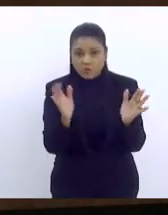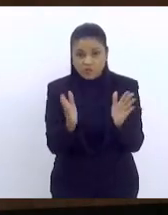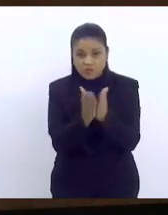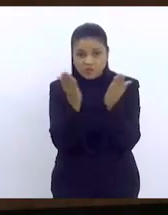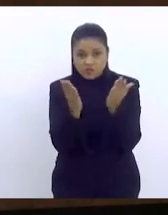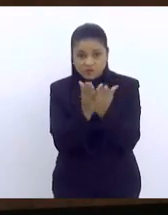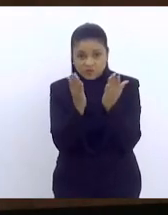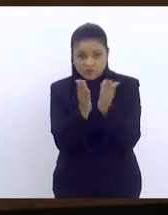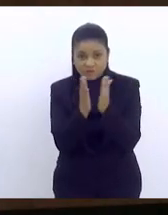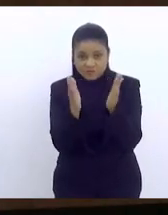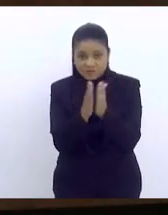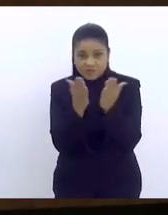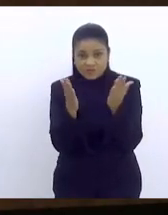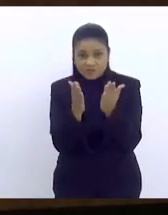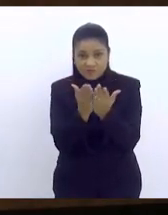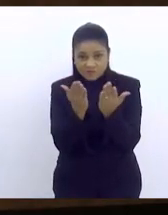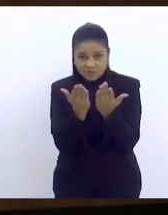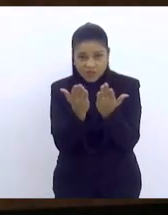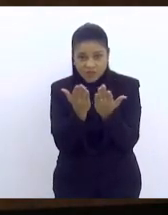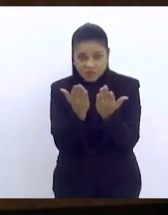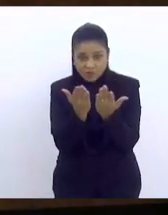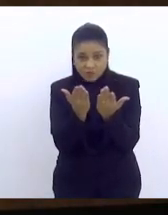narcotraficantes pentecostais